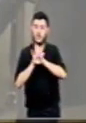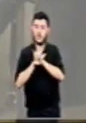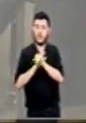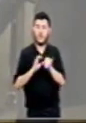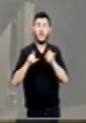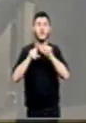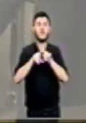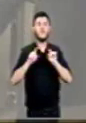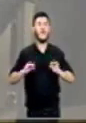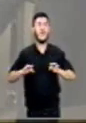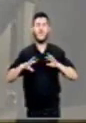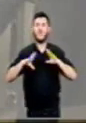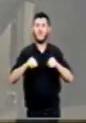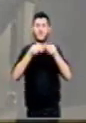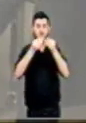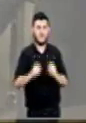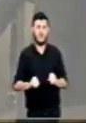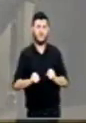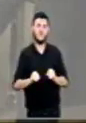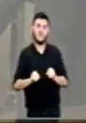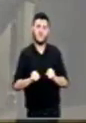prejuízos causados a esses indiciados.